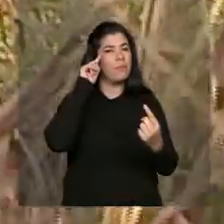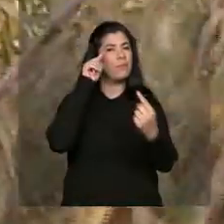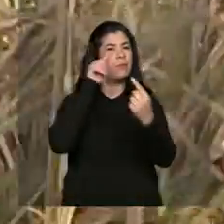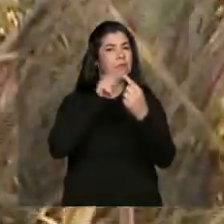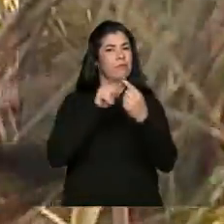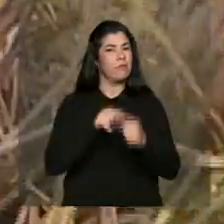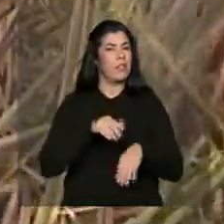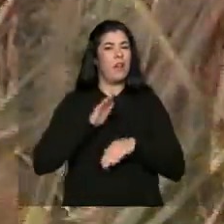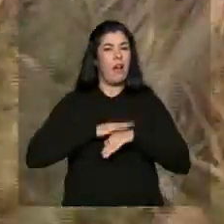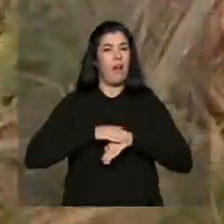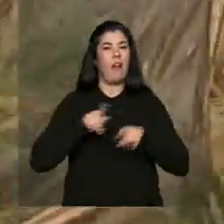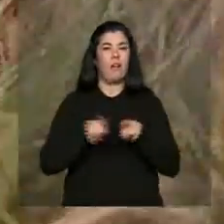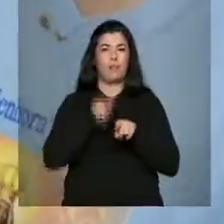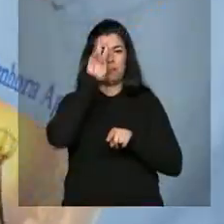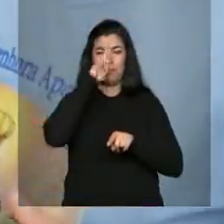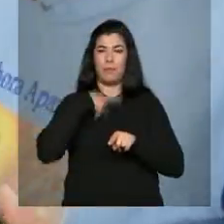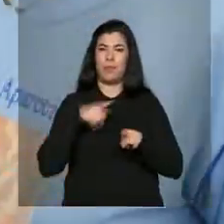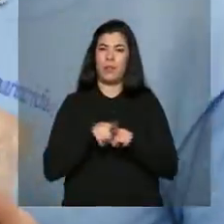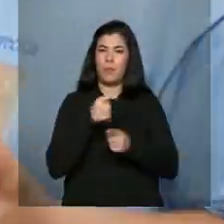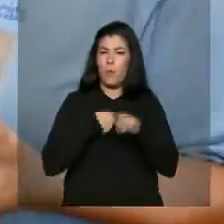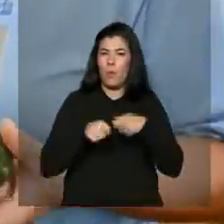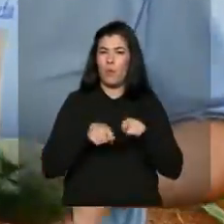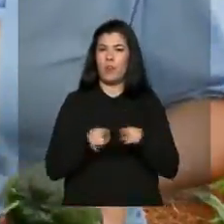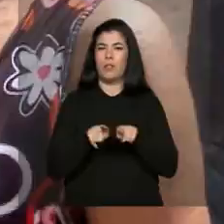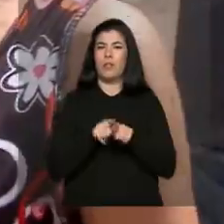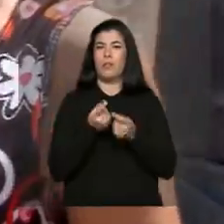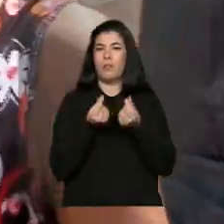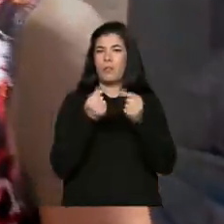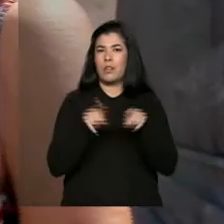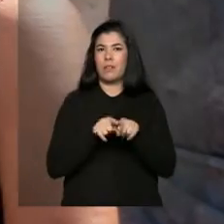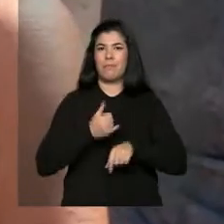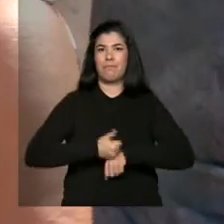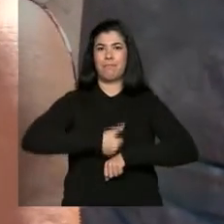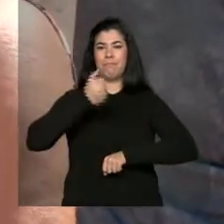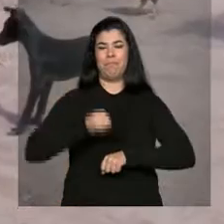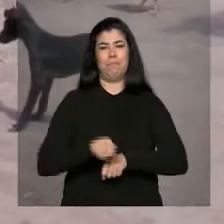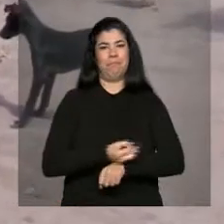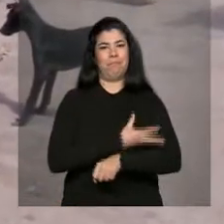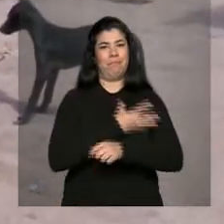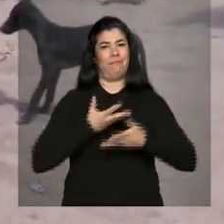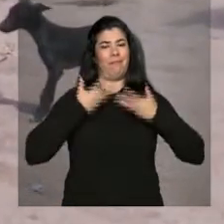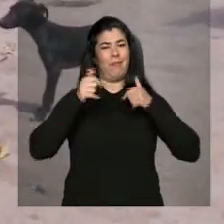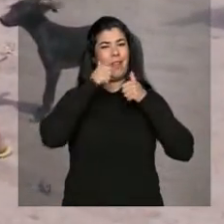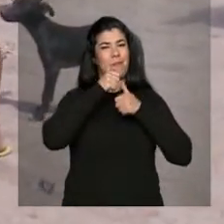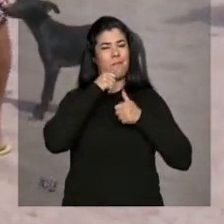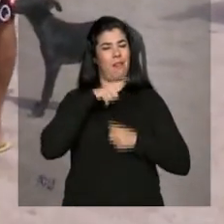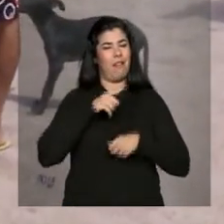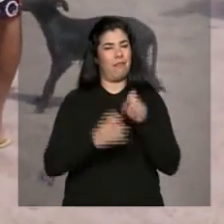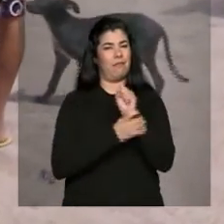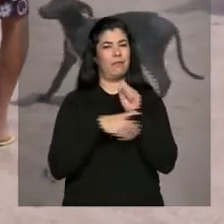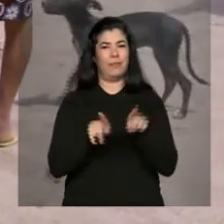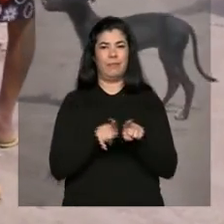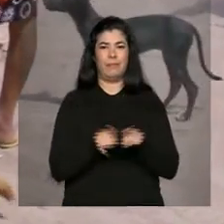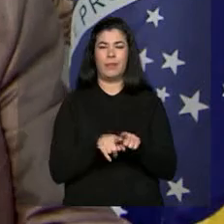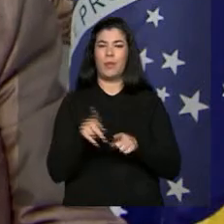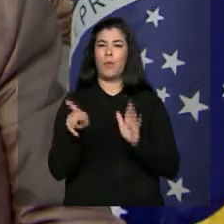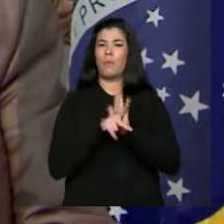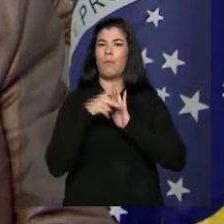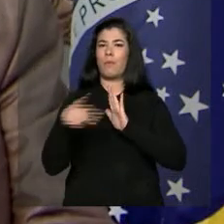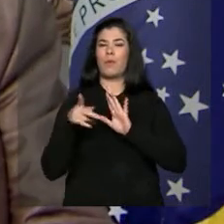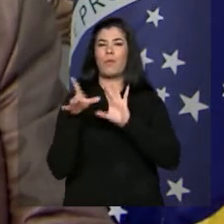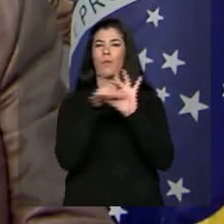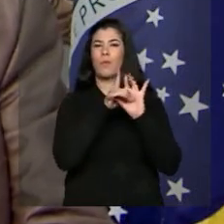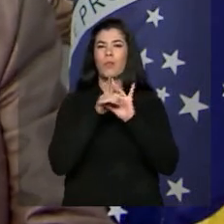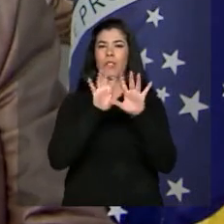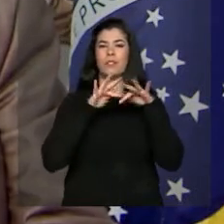sua autonomia econômica, financeira, a sua autoestima. São as mulheres que garantem efetivamente a